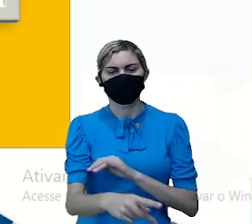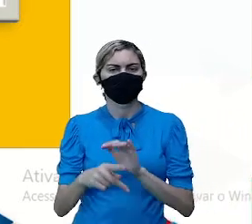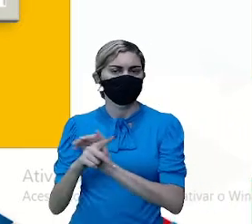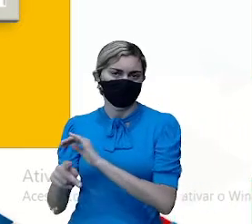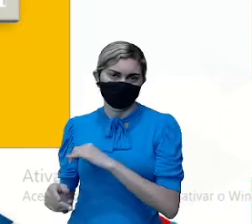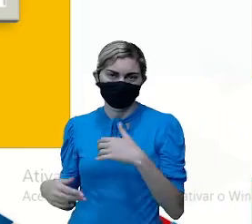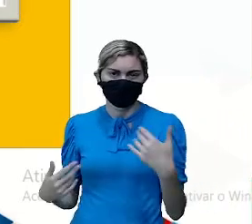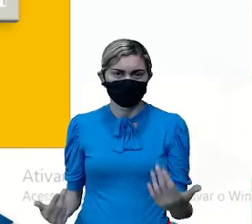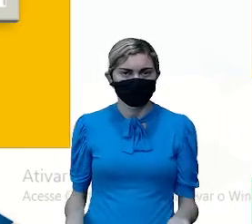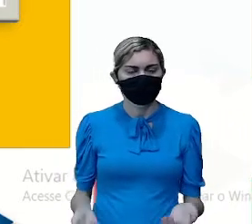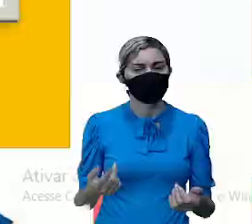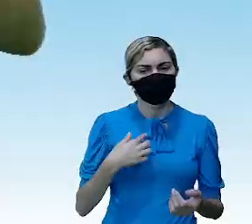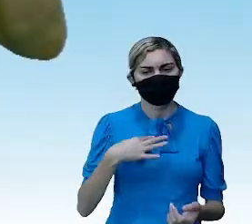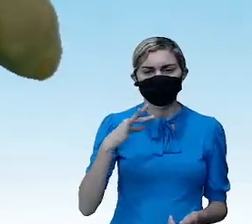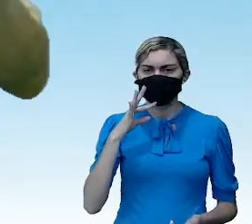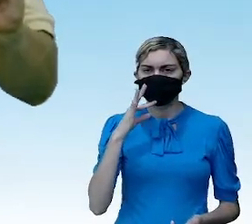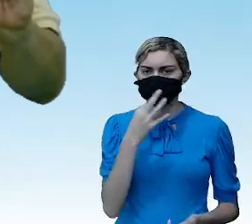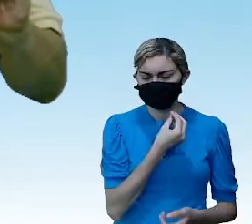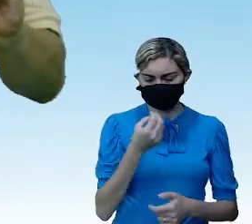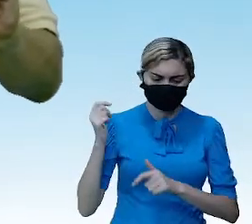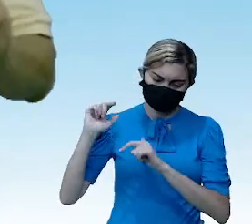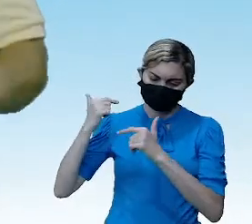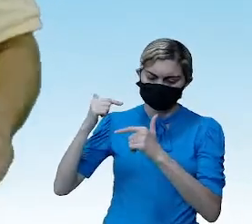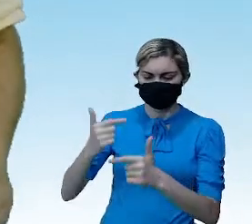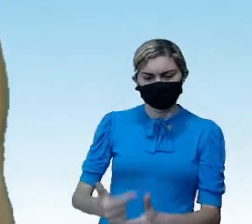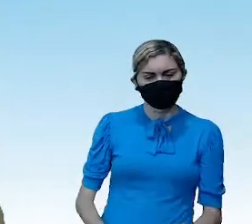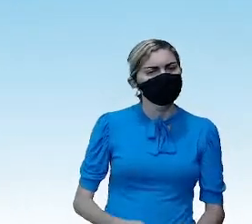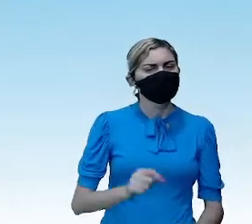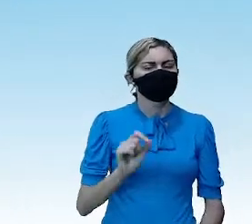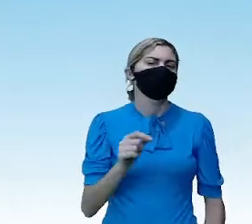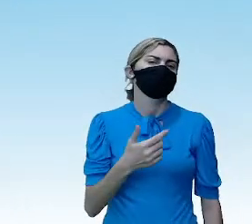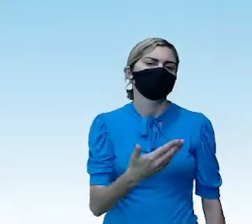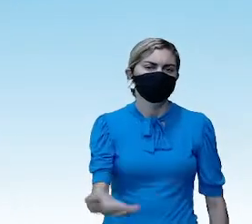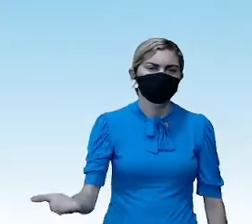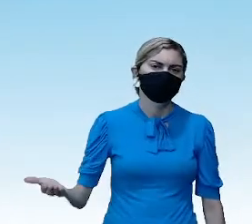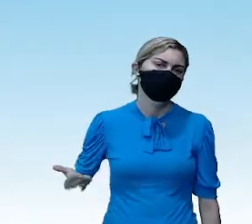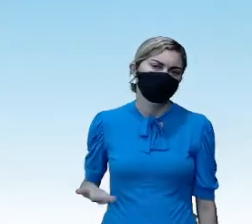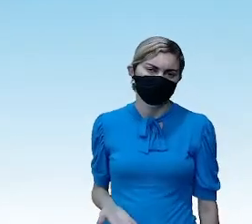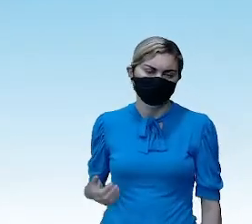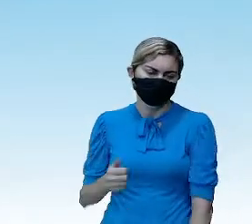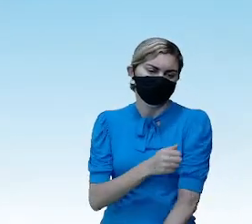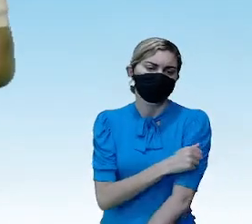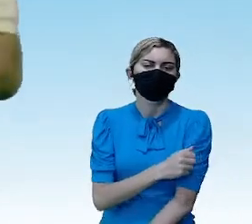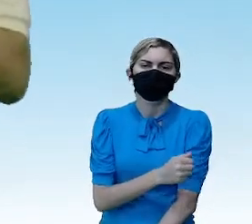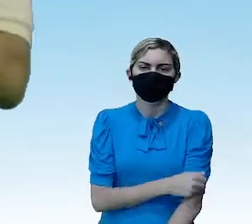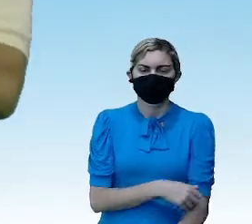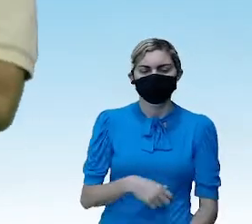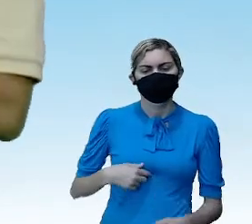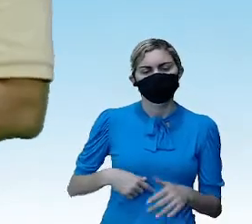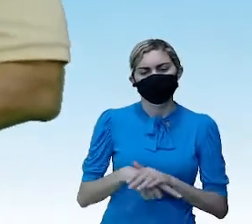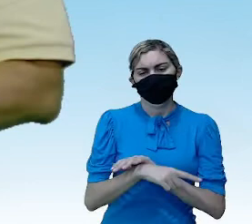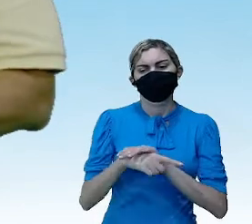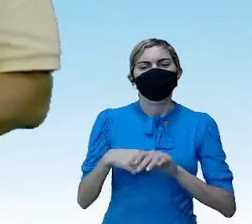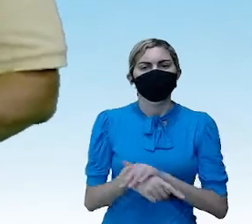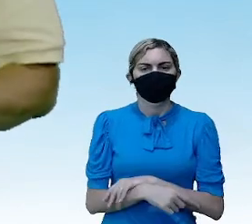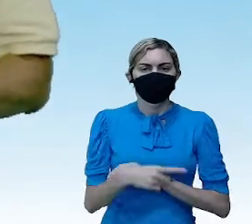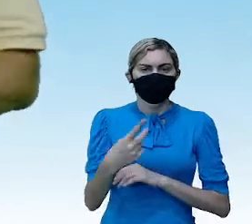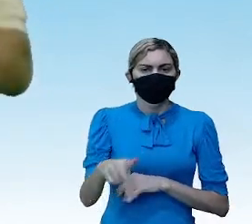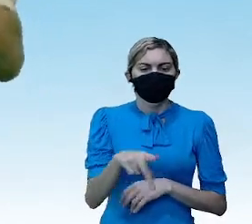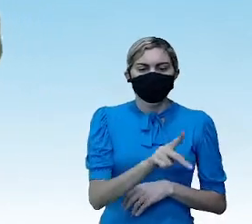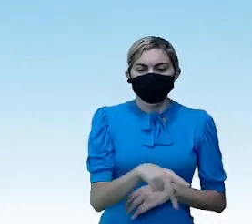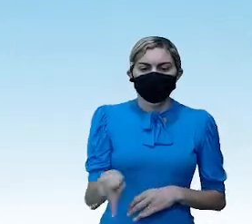é isso aí, conhecer a tradição religiosa. Que tal você, estudante, pesquisar com o seu